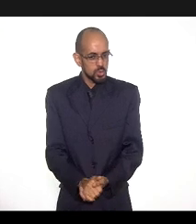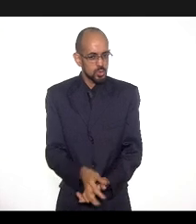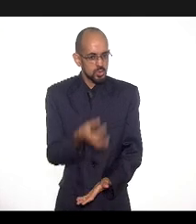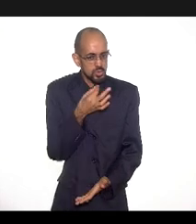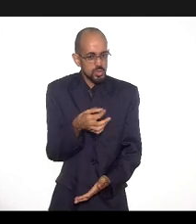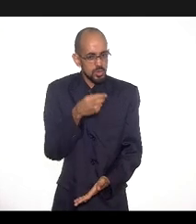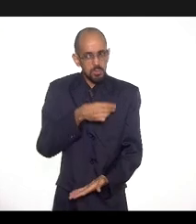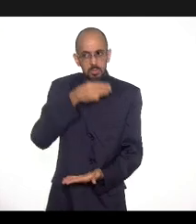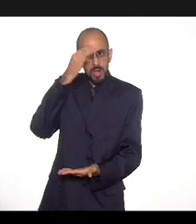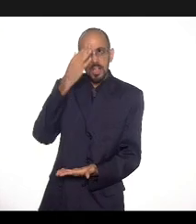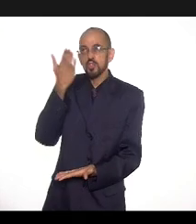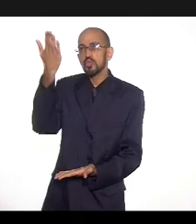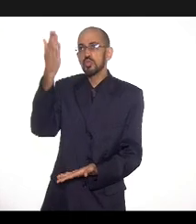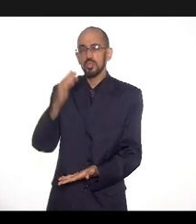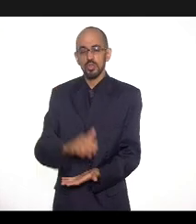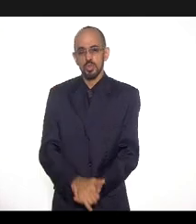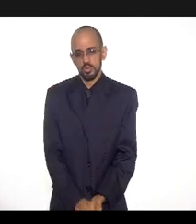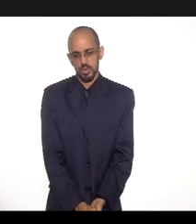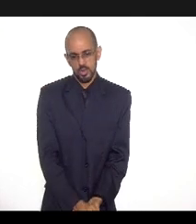Olha só,